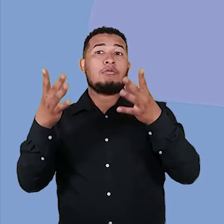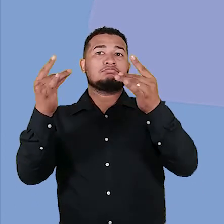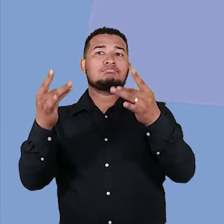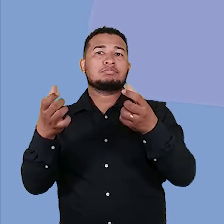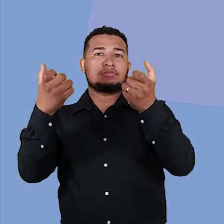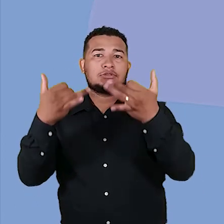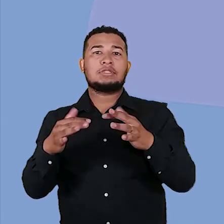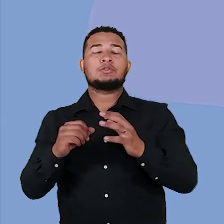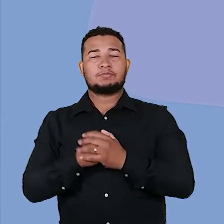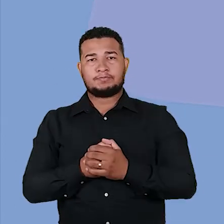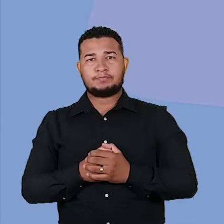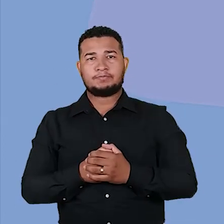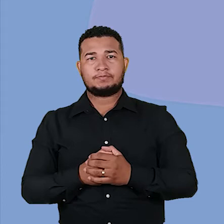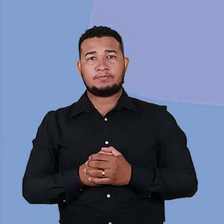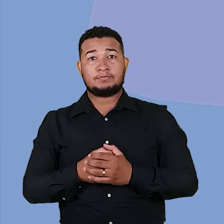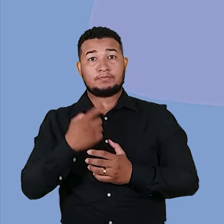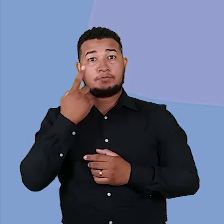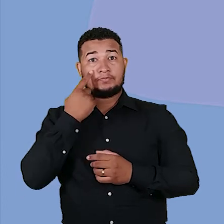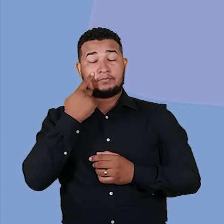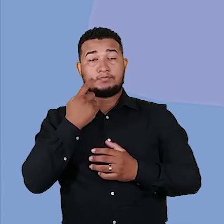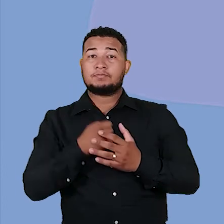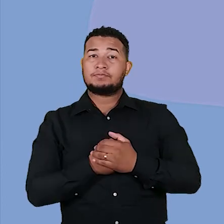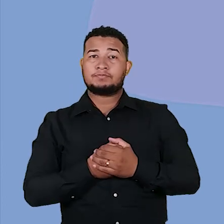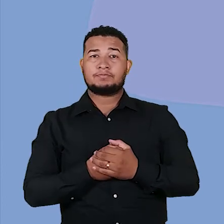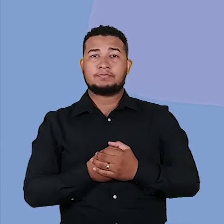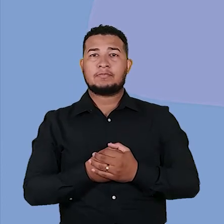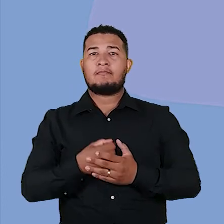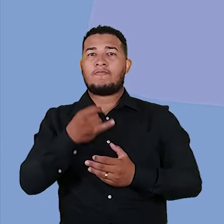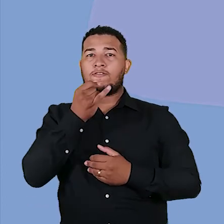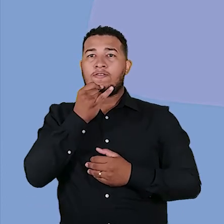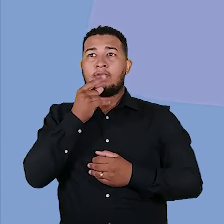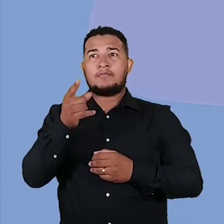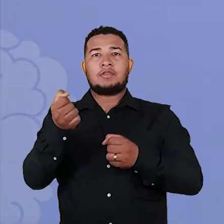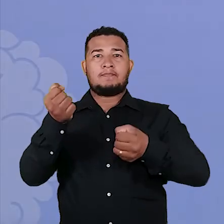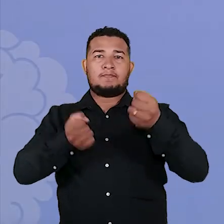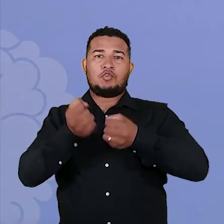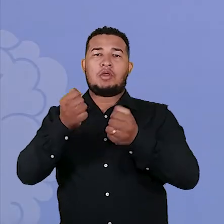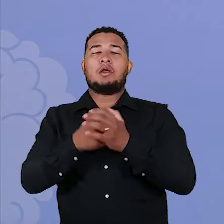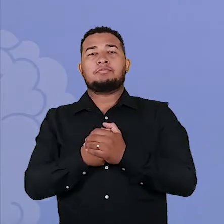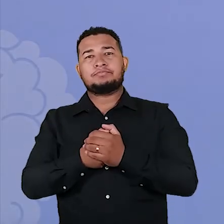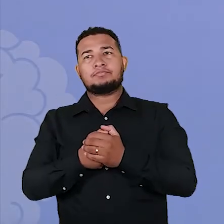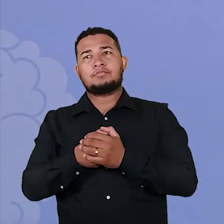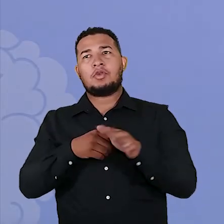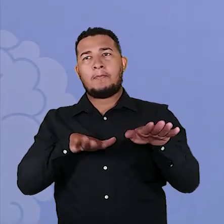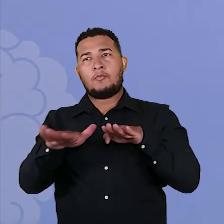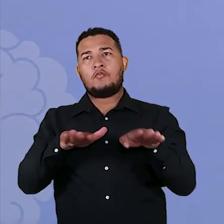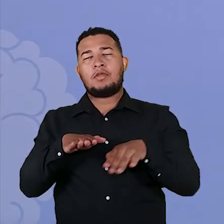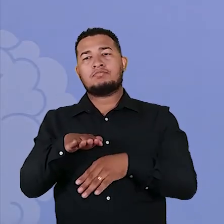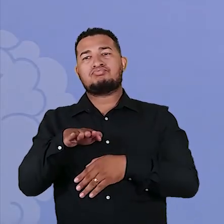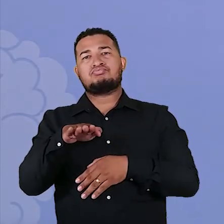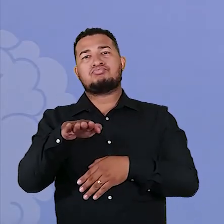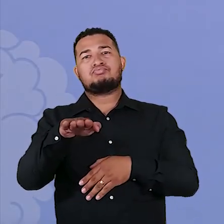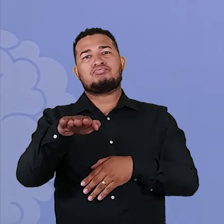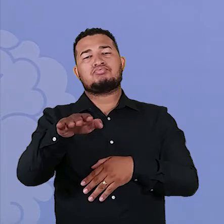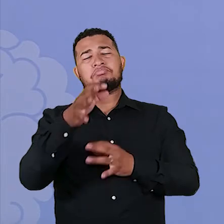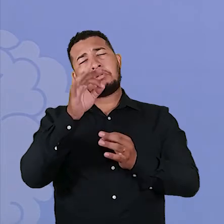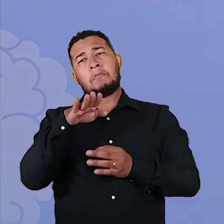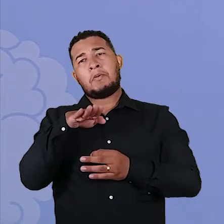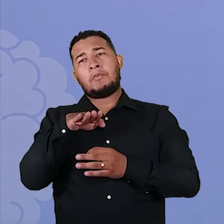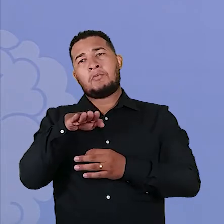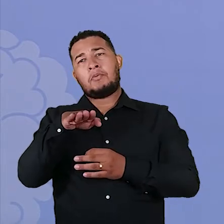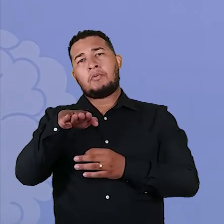alternativas abaixo, indique aqui e explica corretamente a situação descrita. Gente, olha só. Você está lá no carro, ele está em